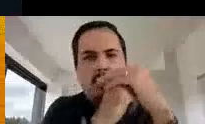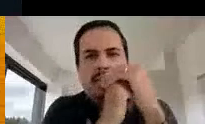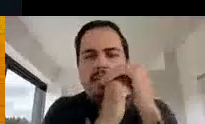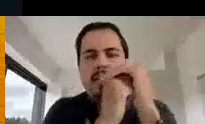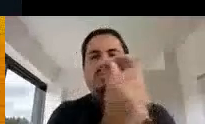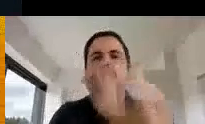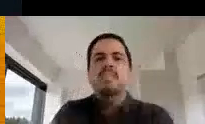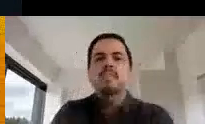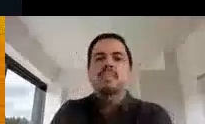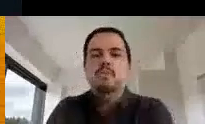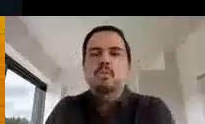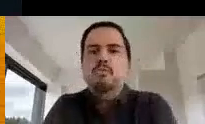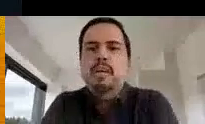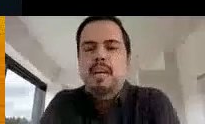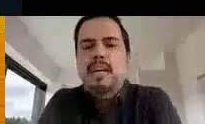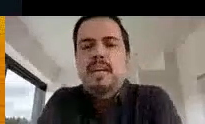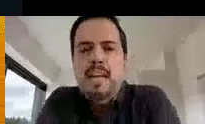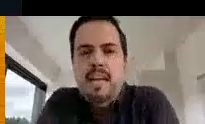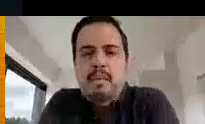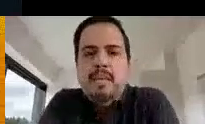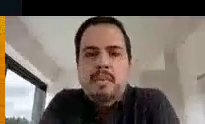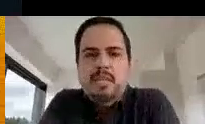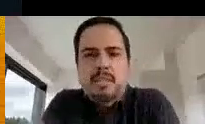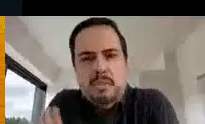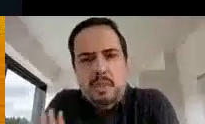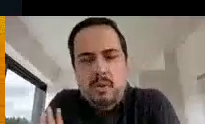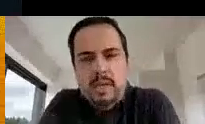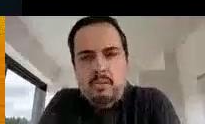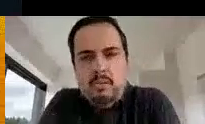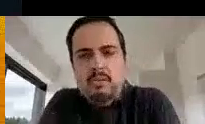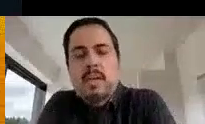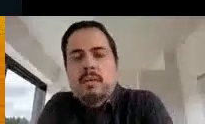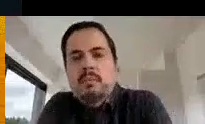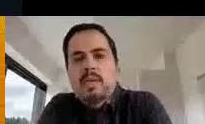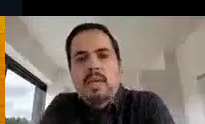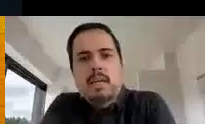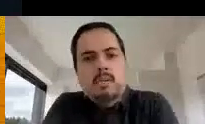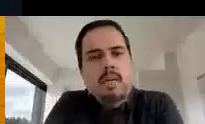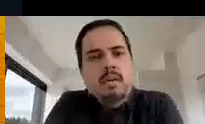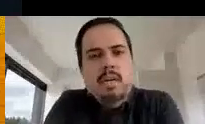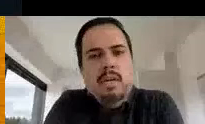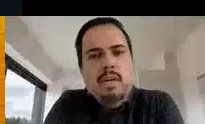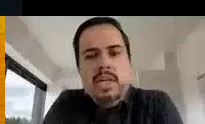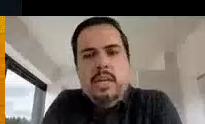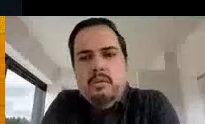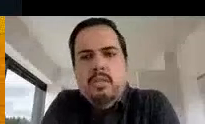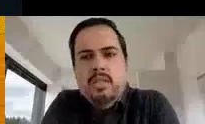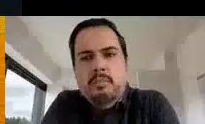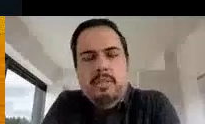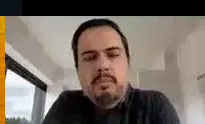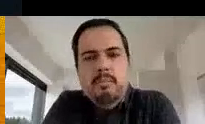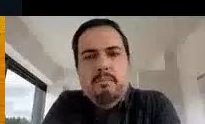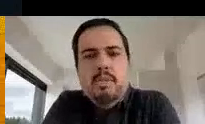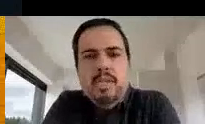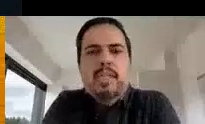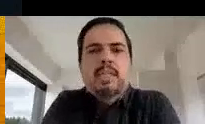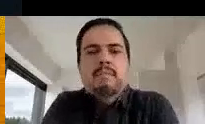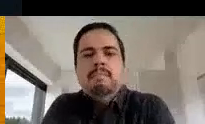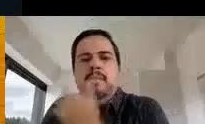palestra que vocês forem, que neguinho sai dando exemplo de Uber, Airbnb, vocês podem sair correndo, porque isso aí é um clichê, isso é um exemplo